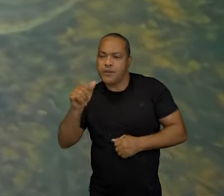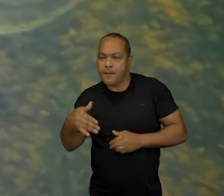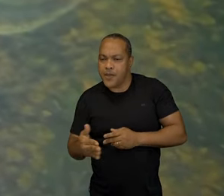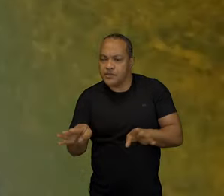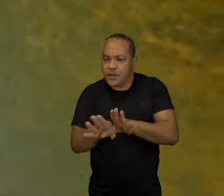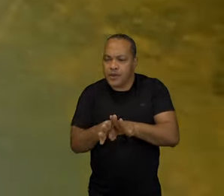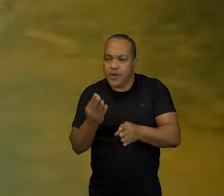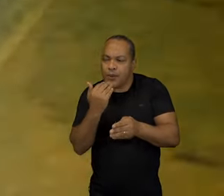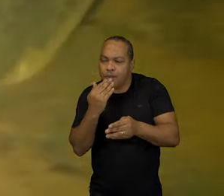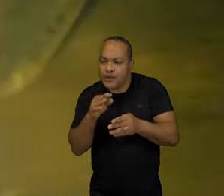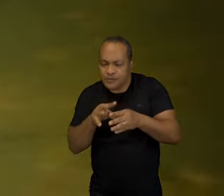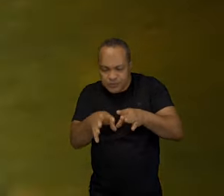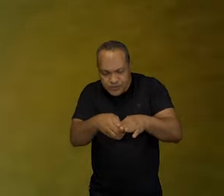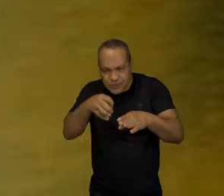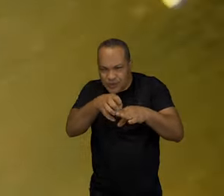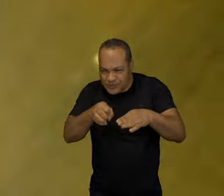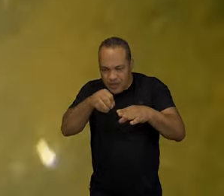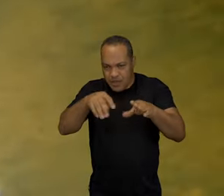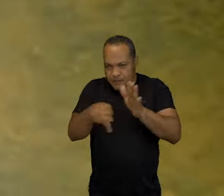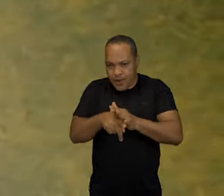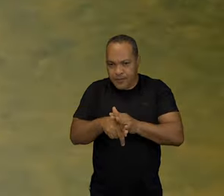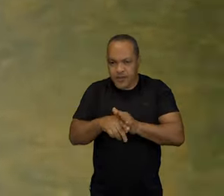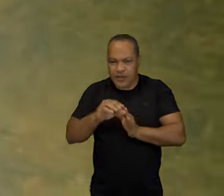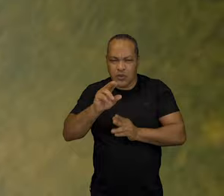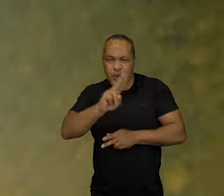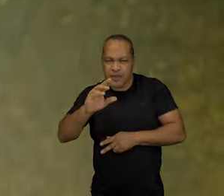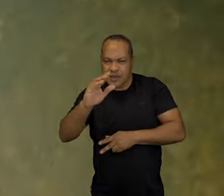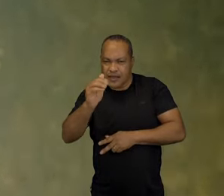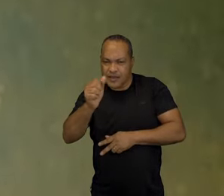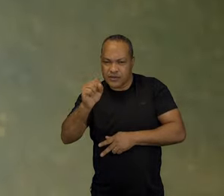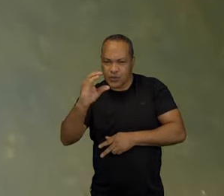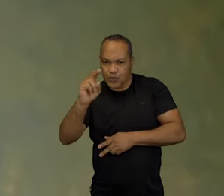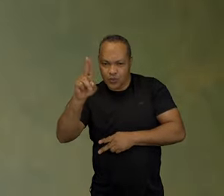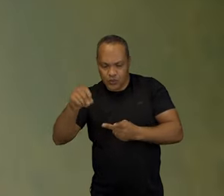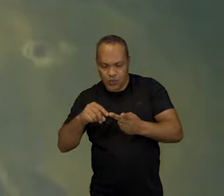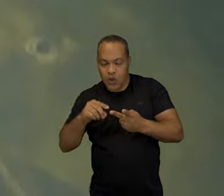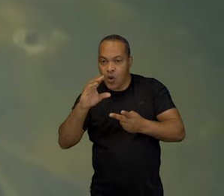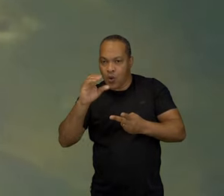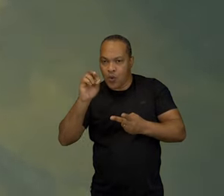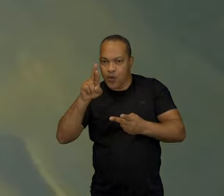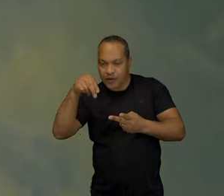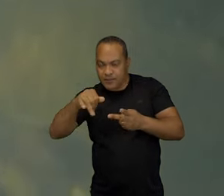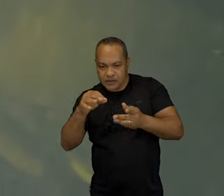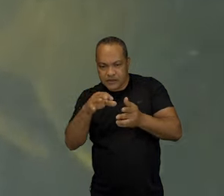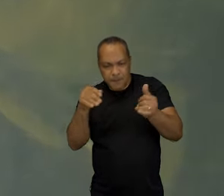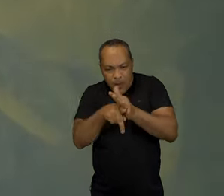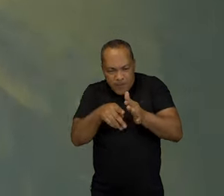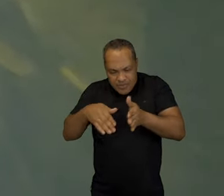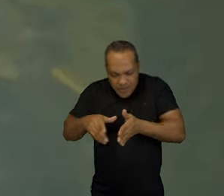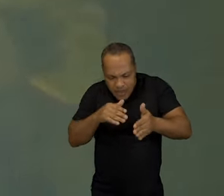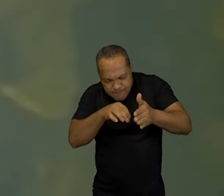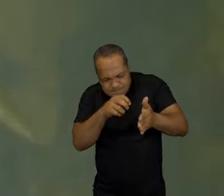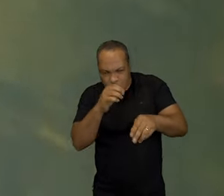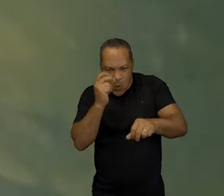peixes que se alimentam por raspagem, como é o caso dos cascudos ou da curimba. Essas espécies se alimentam raspando superfícies